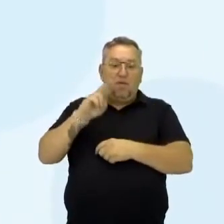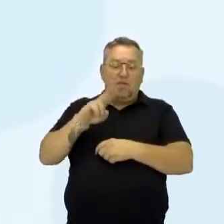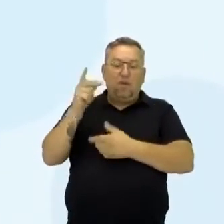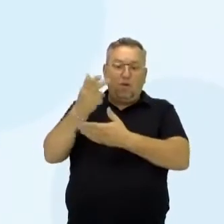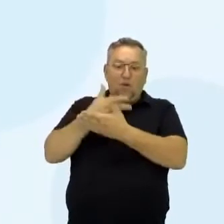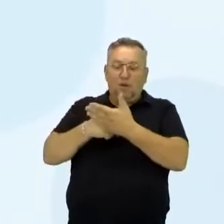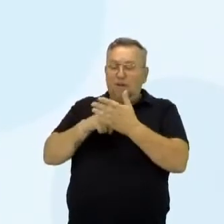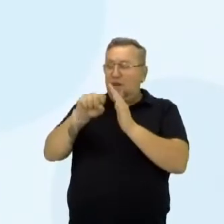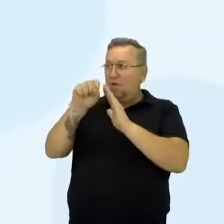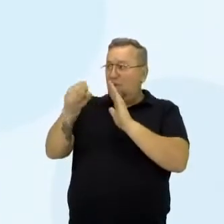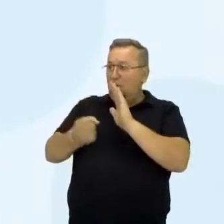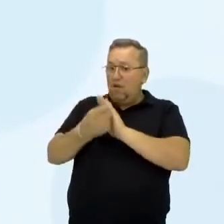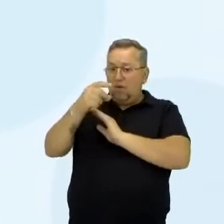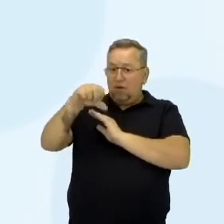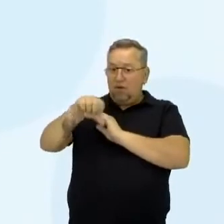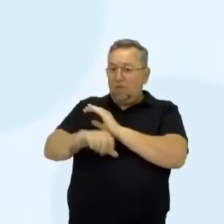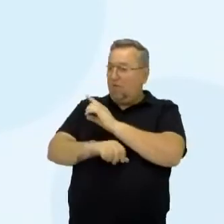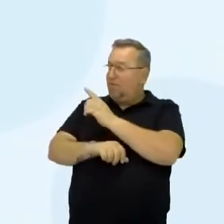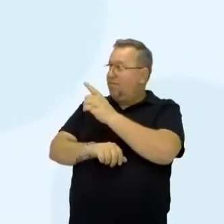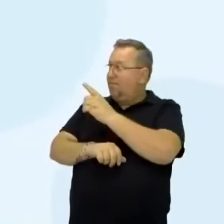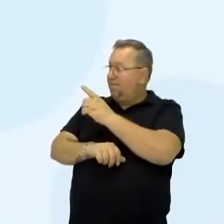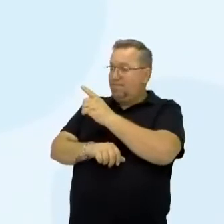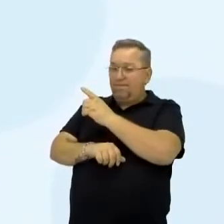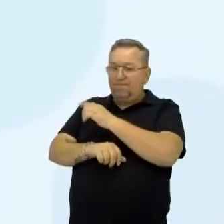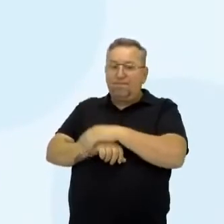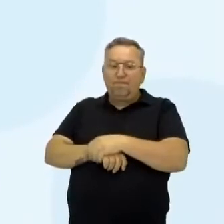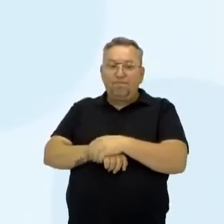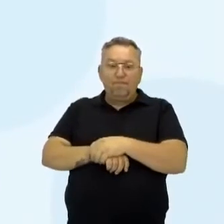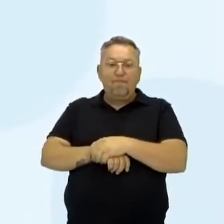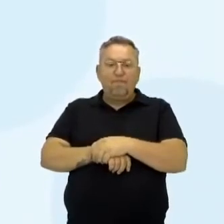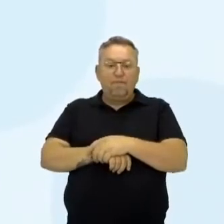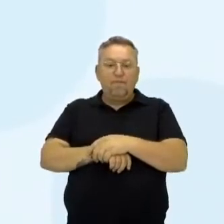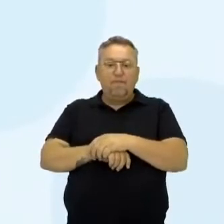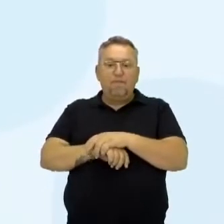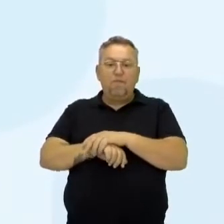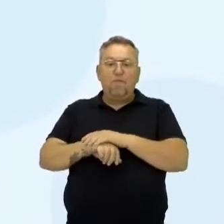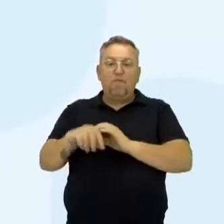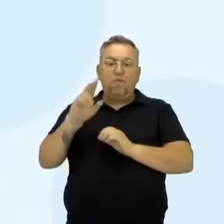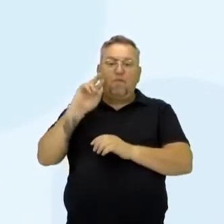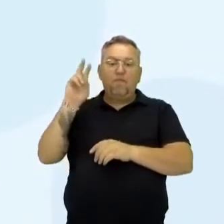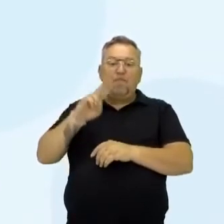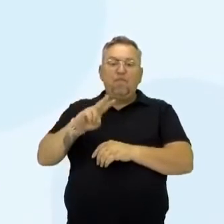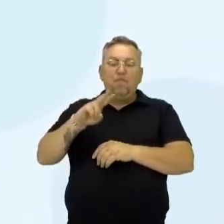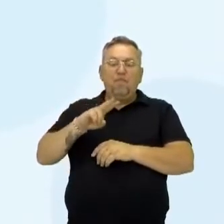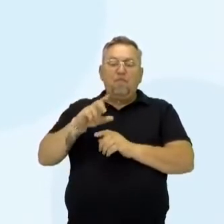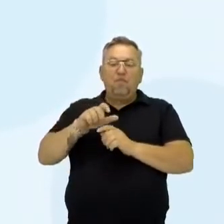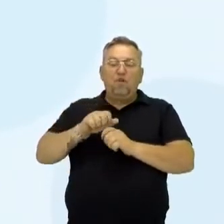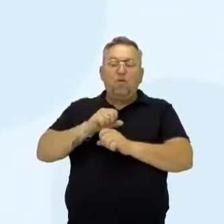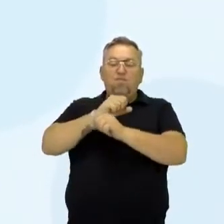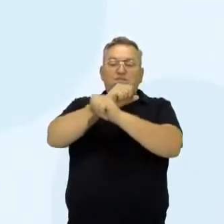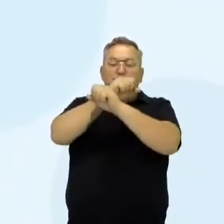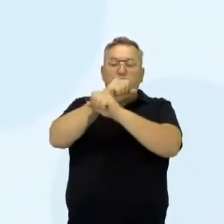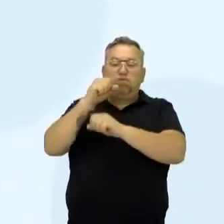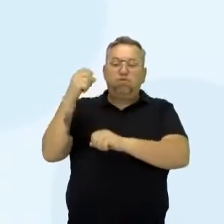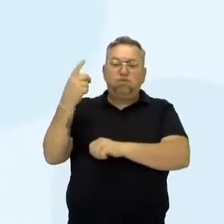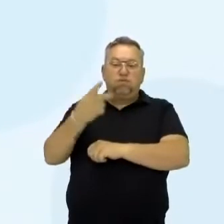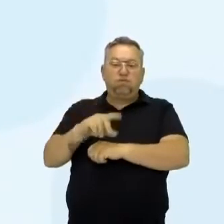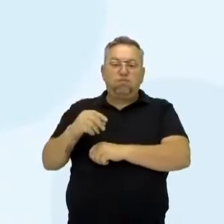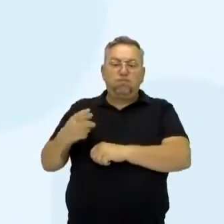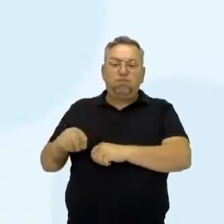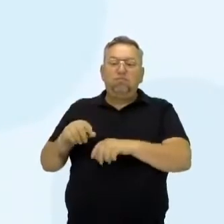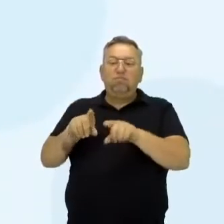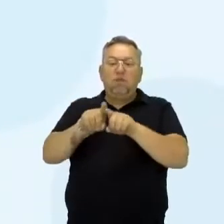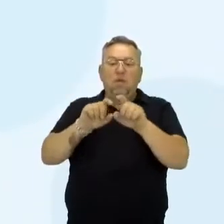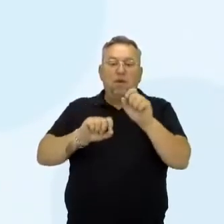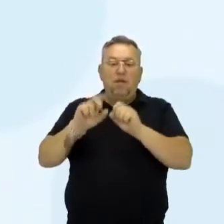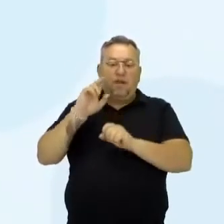do século XIX é de Debré, né? Ele veio na missão artística ali no período que a família real veio, o Debré também veio.